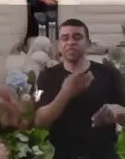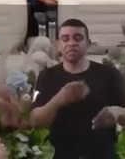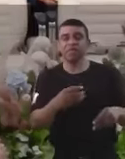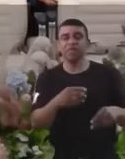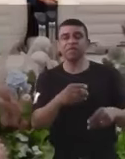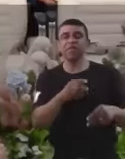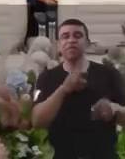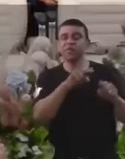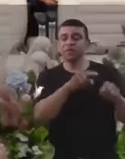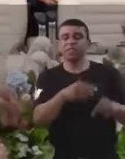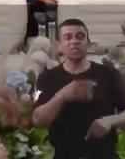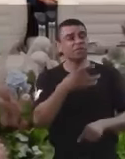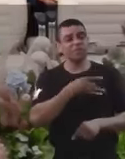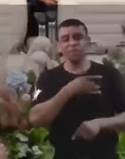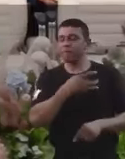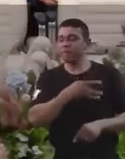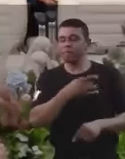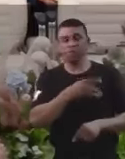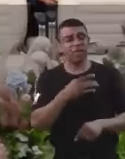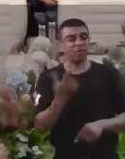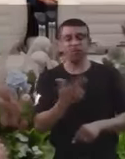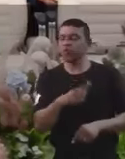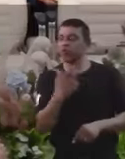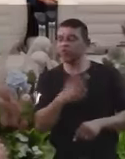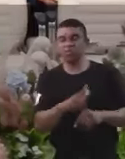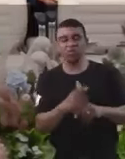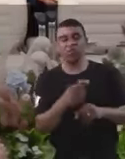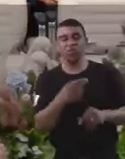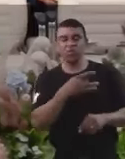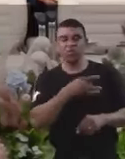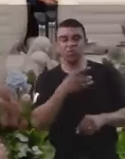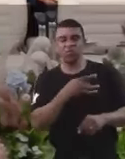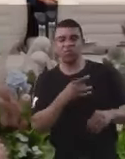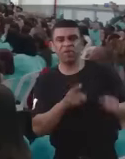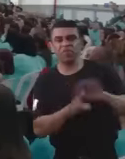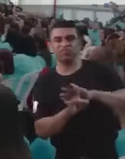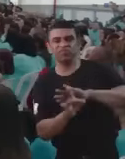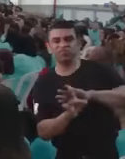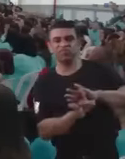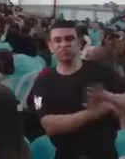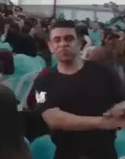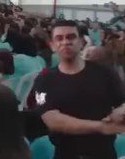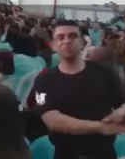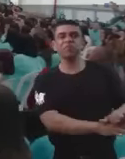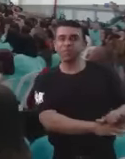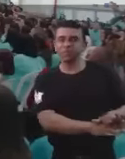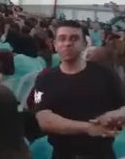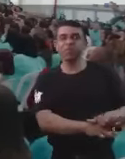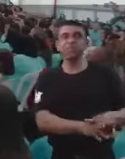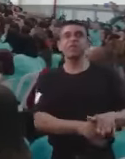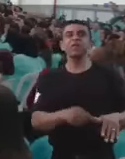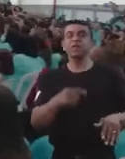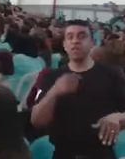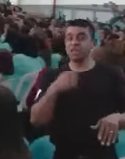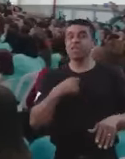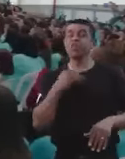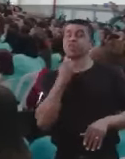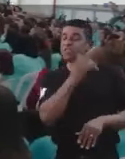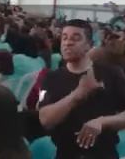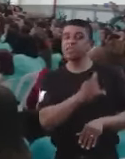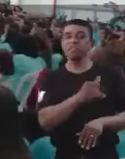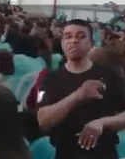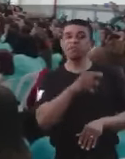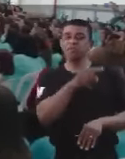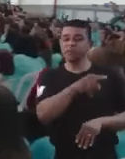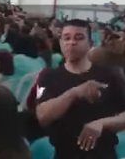de quem mata o corpo e depois não tem mais o que fazer. Eu vou falar para vocês a quem vocês devem temer. Temei